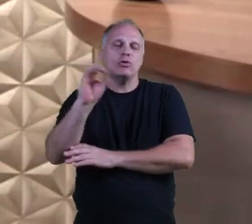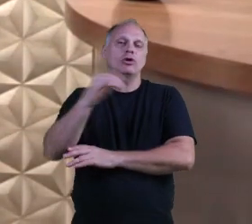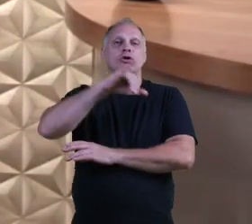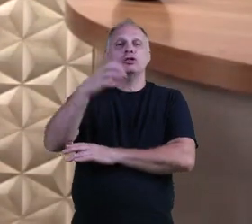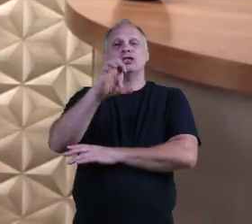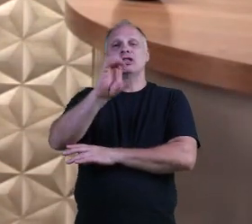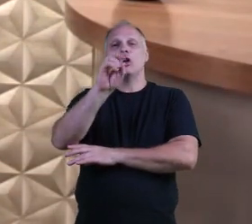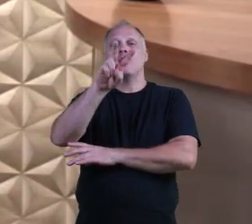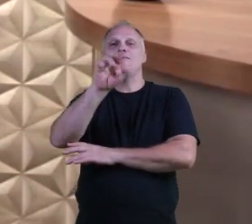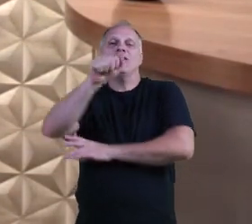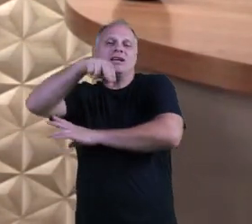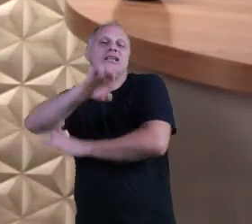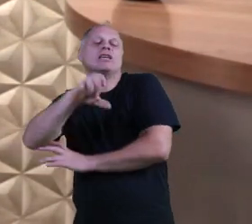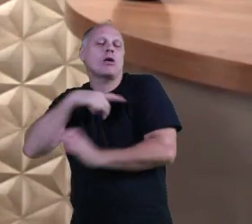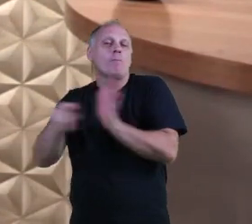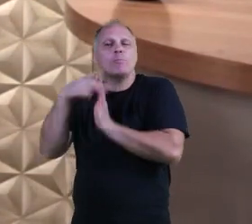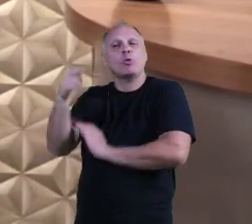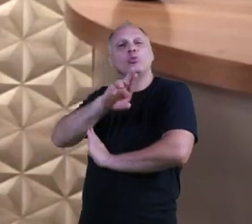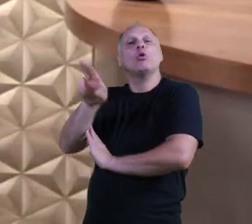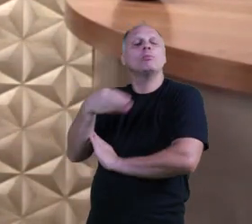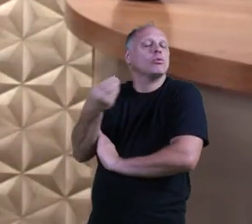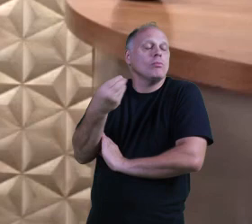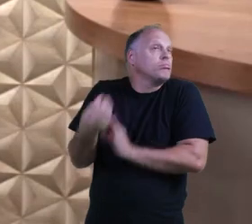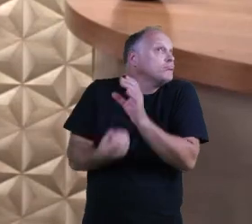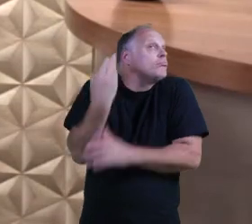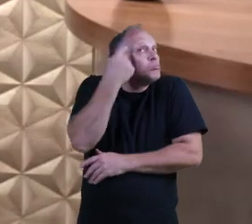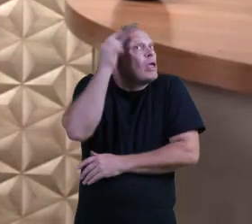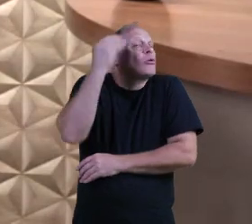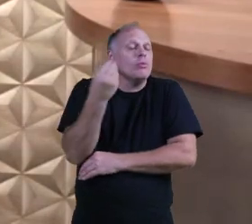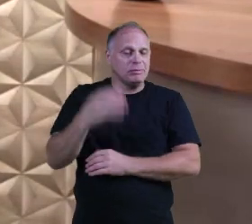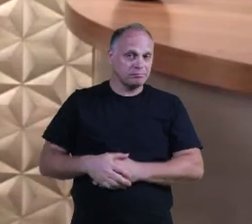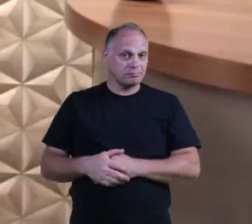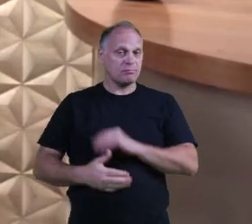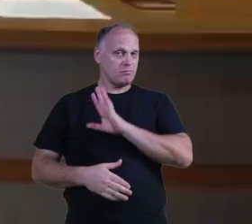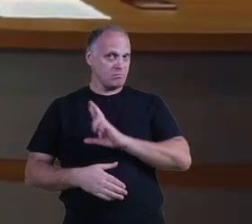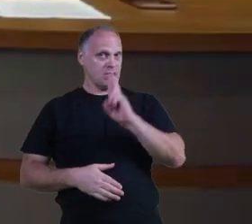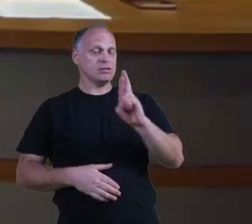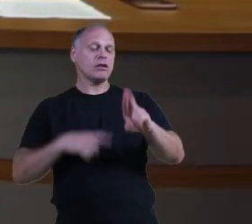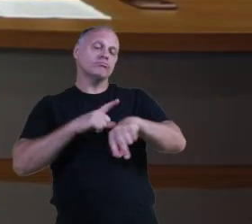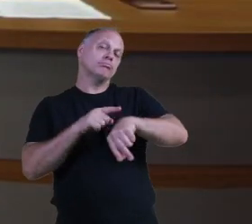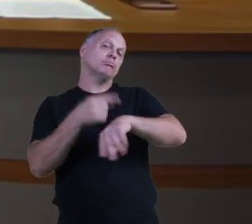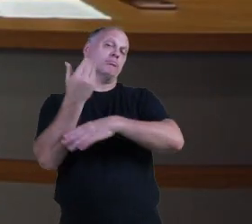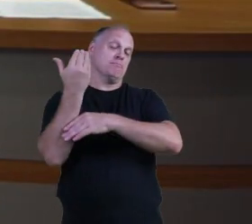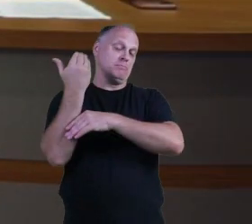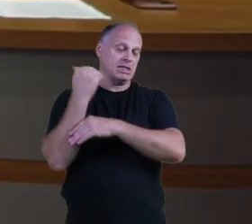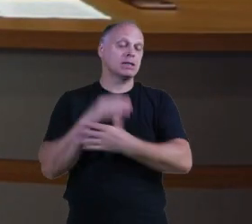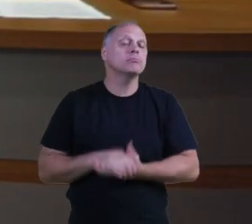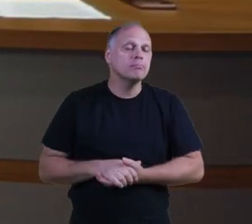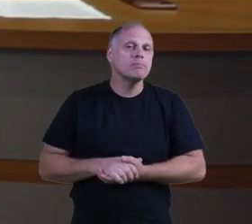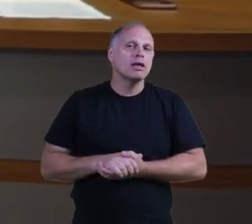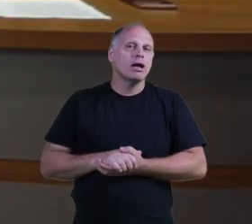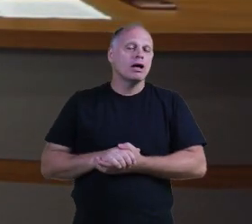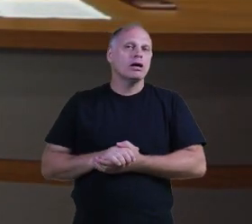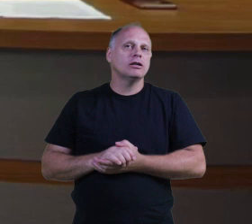Vários... Tanto na administração da área pública, quanto Sim. também em eventos Sim. na área privada. Giovanni, como é que surgiu a ideia